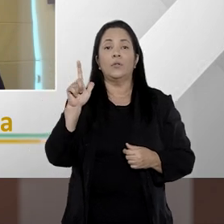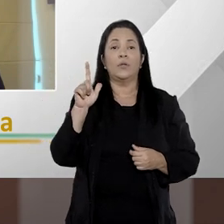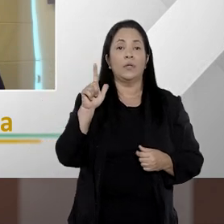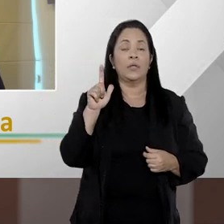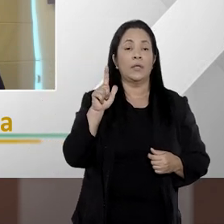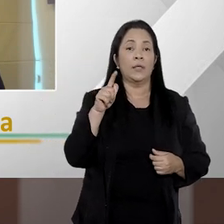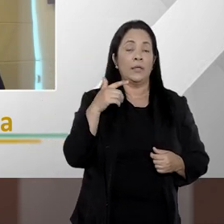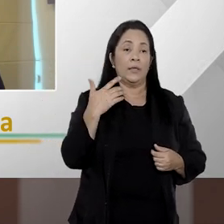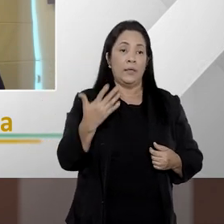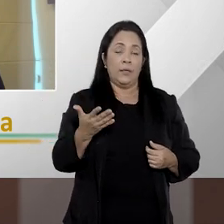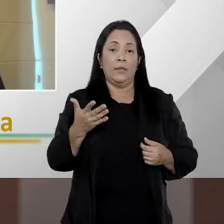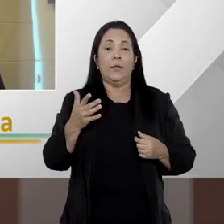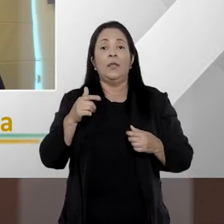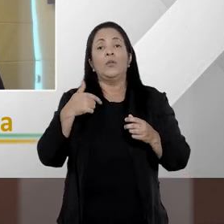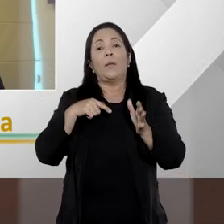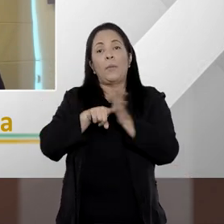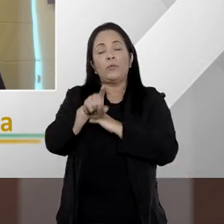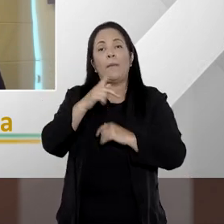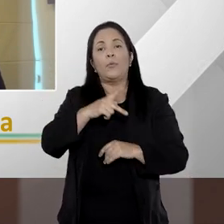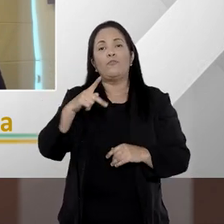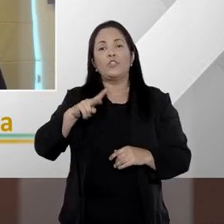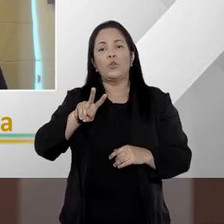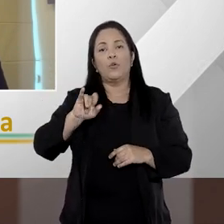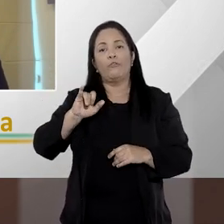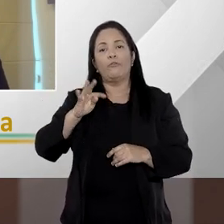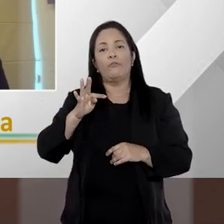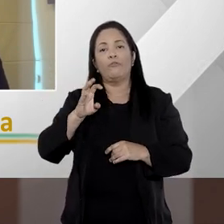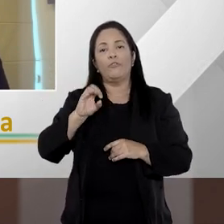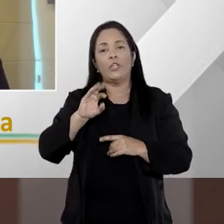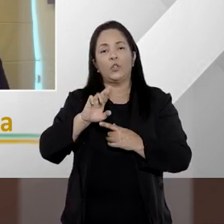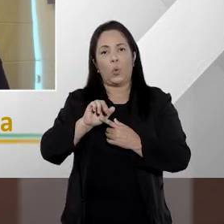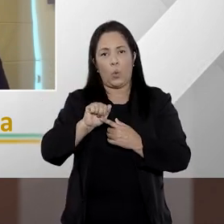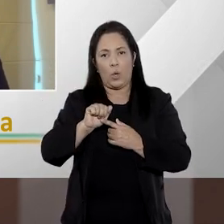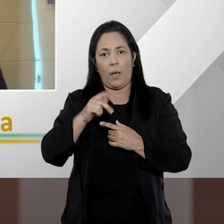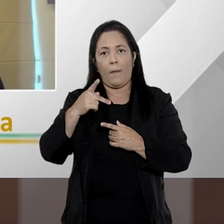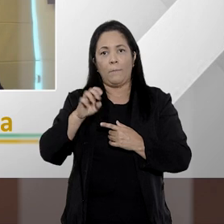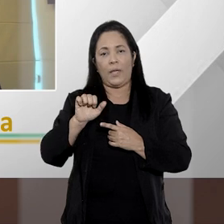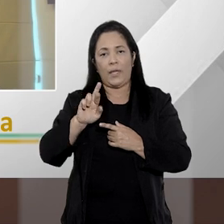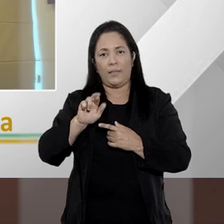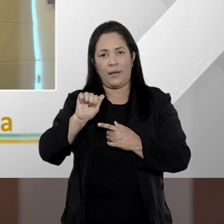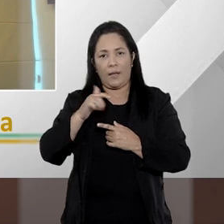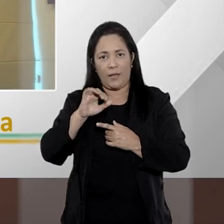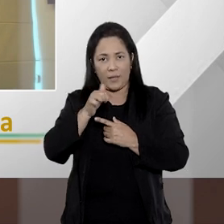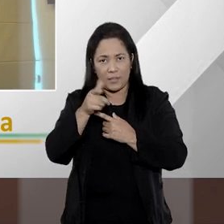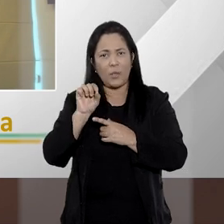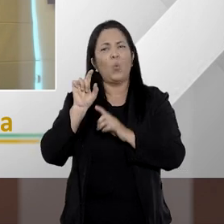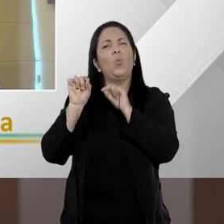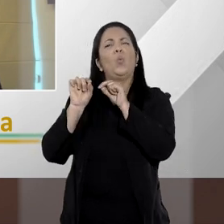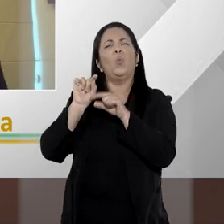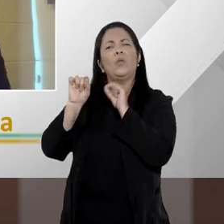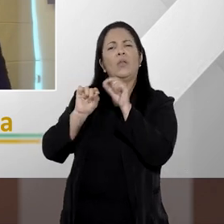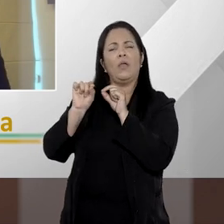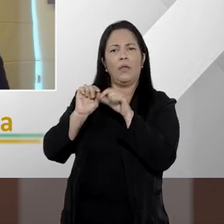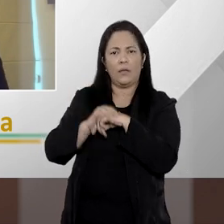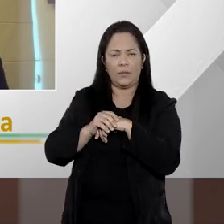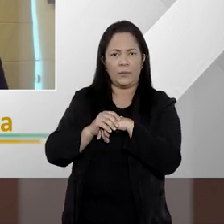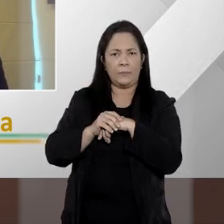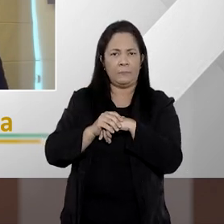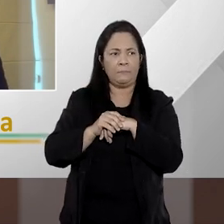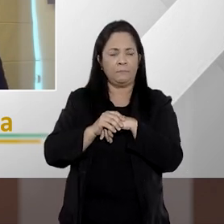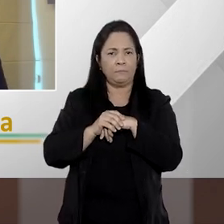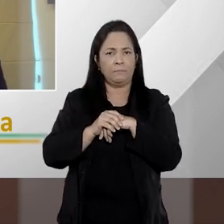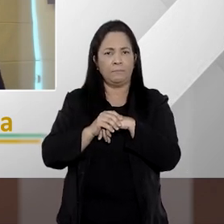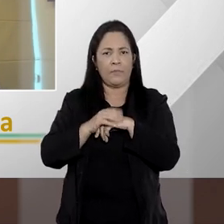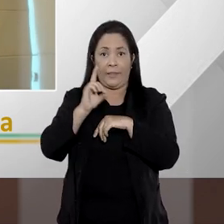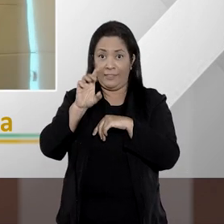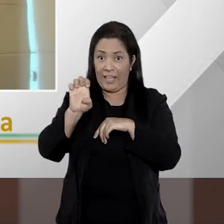chamada detração. Eu gostaria de saber, então, do professor Victor, o que seria a detração? Bom, Fátima, em